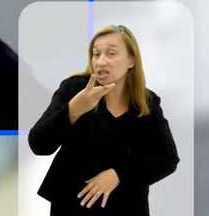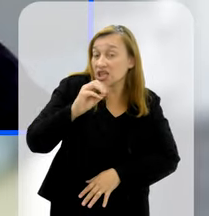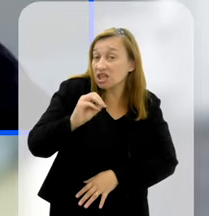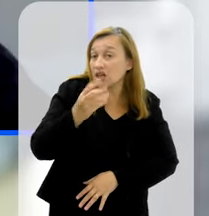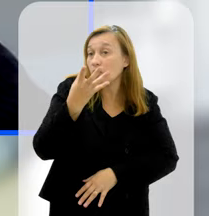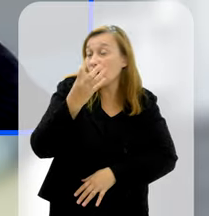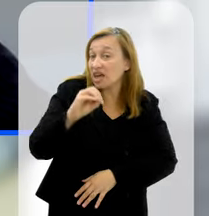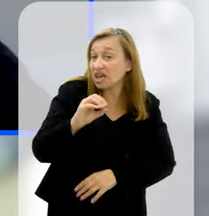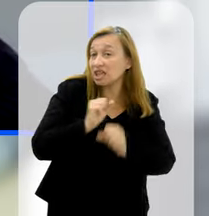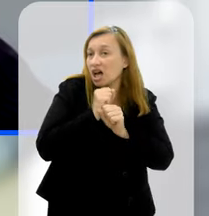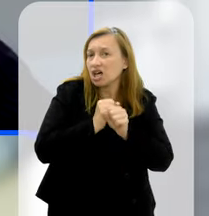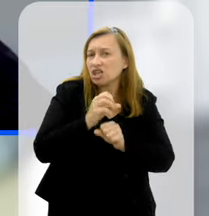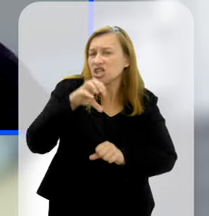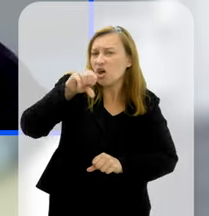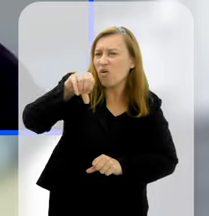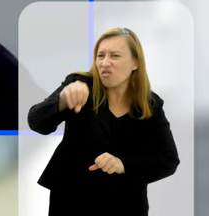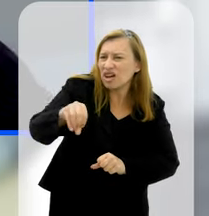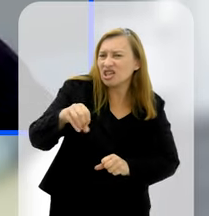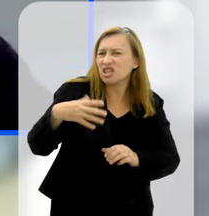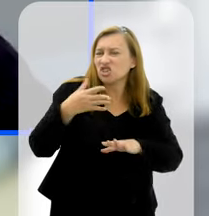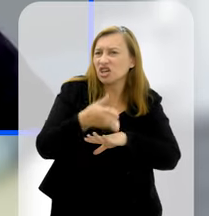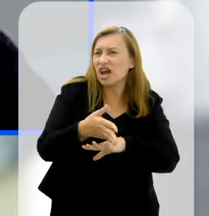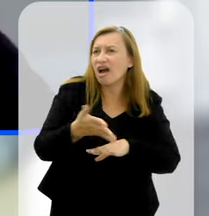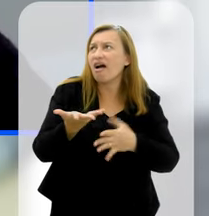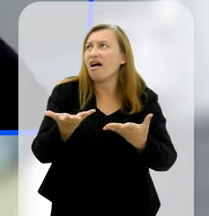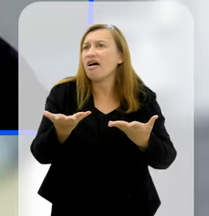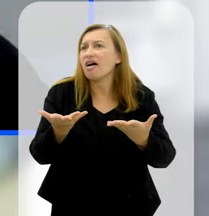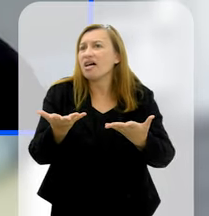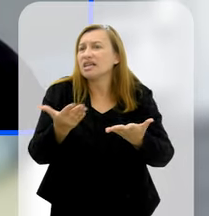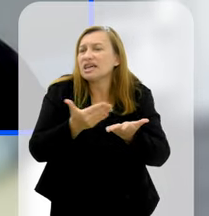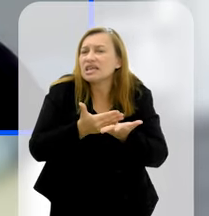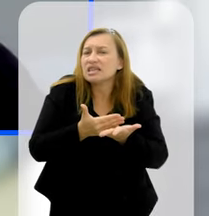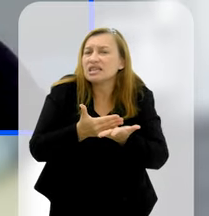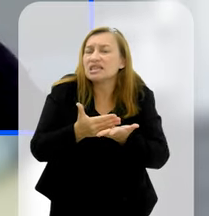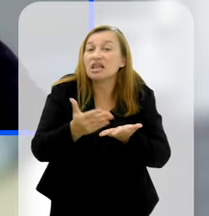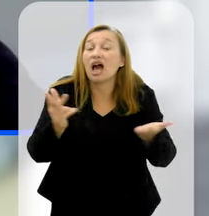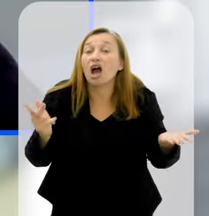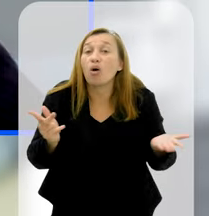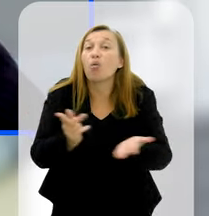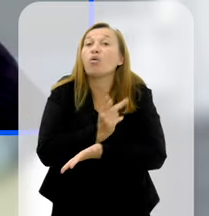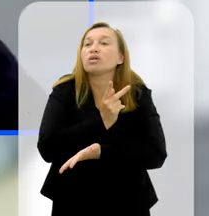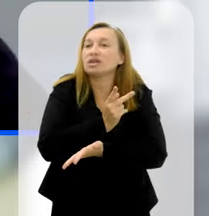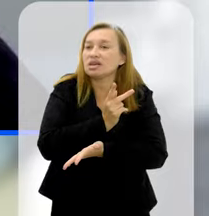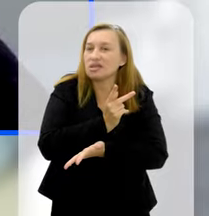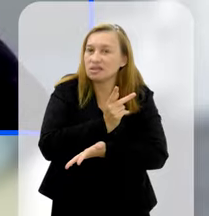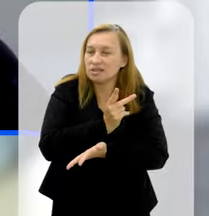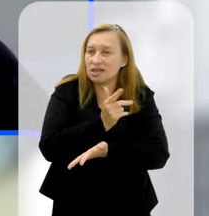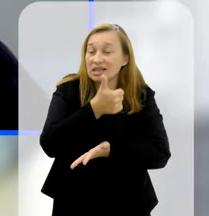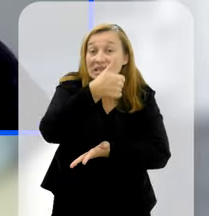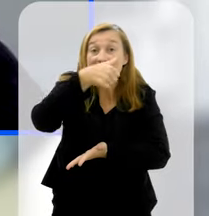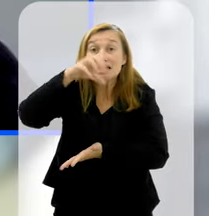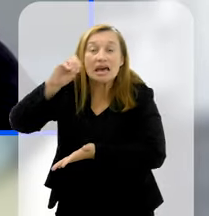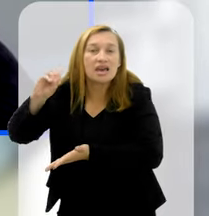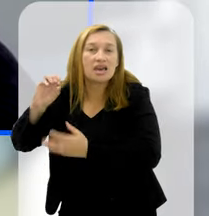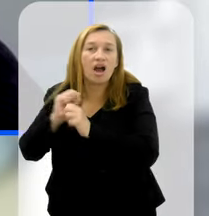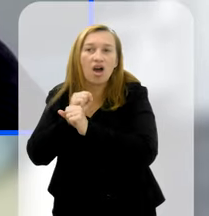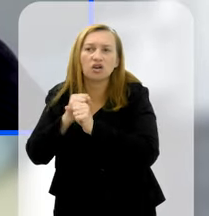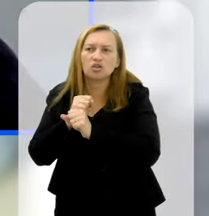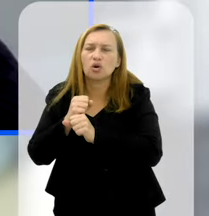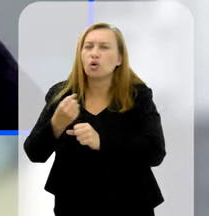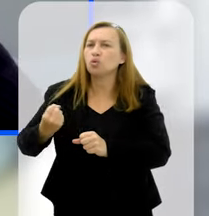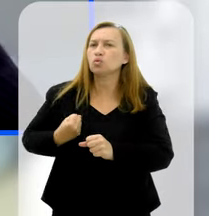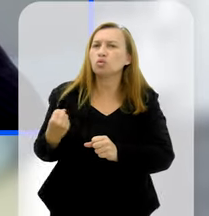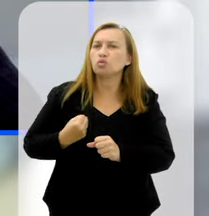40 anos, chegar aos 90, é algo que está começando a acontecer. Centenários, né? O número